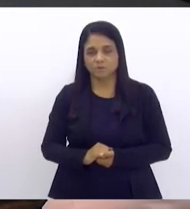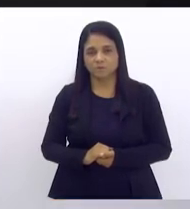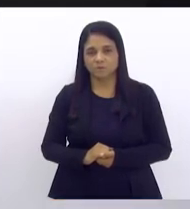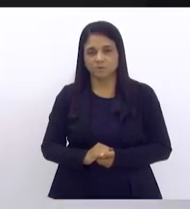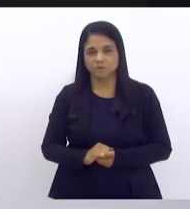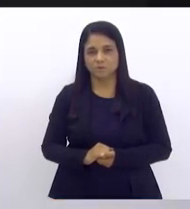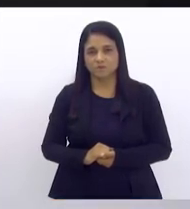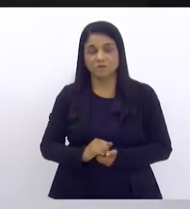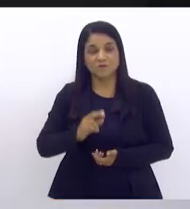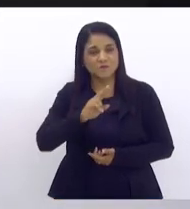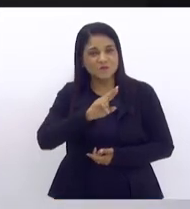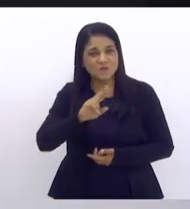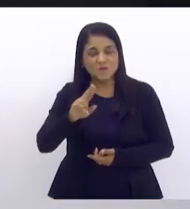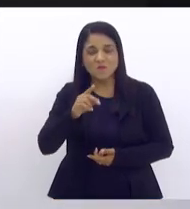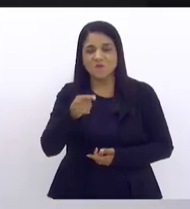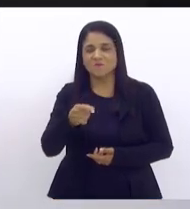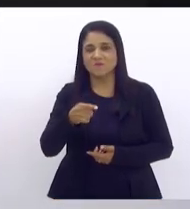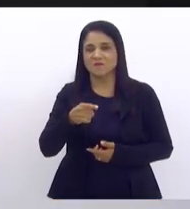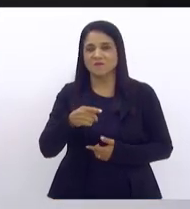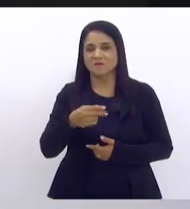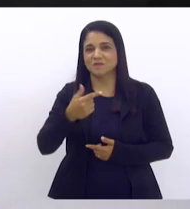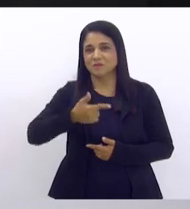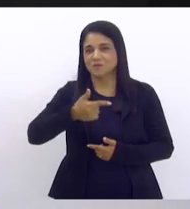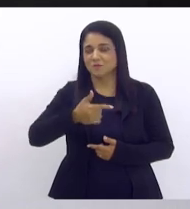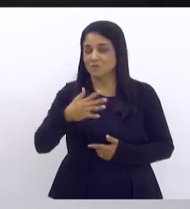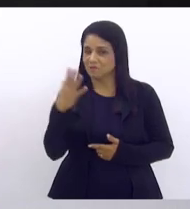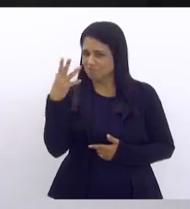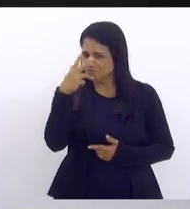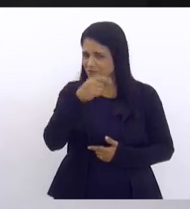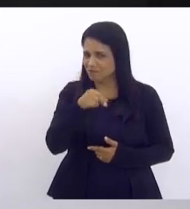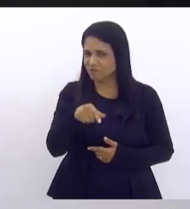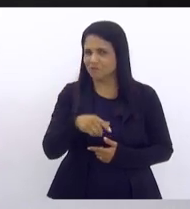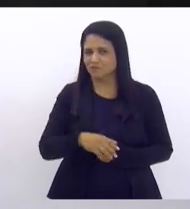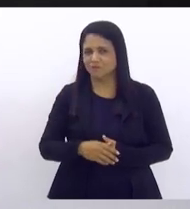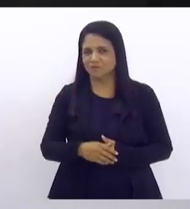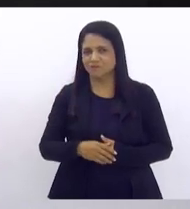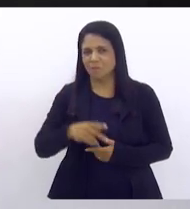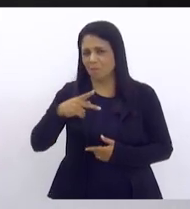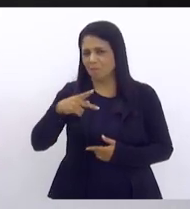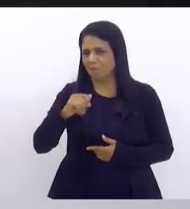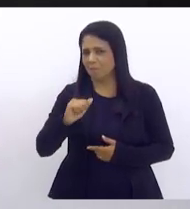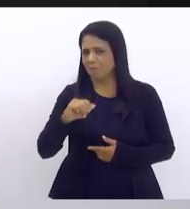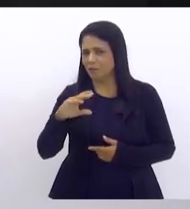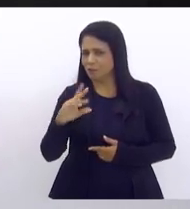Tem um sobrenome tão bonito esse padre, eu não sei porquê. Manuel Pacheco.